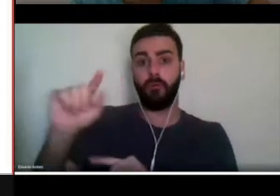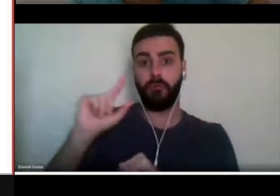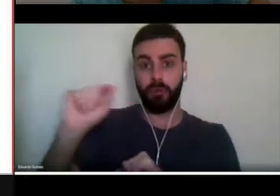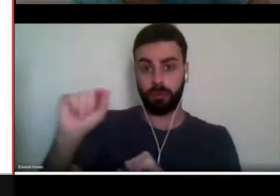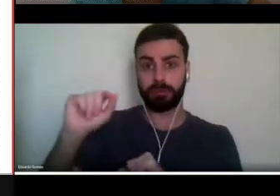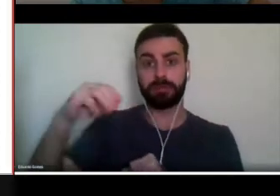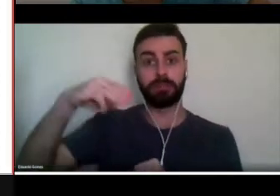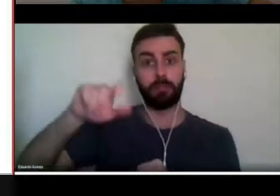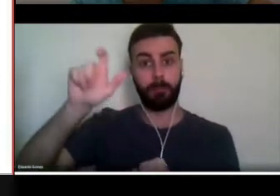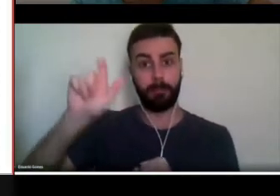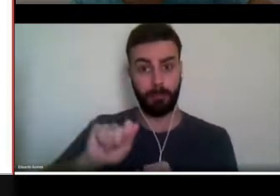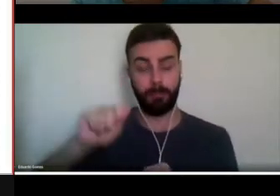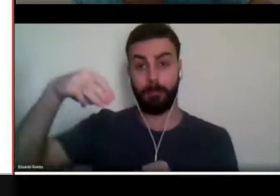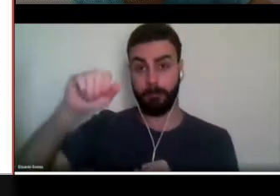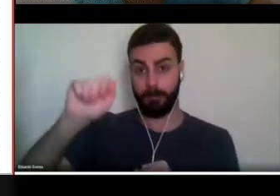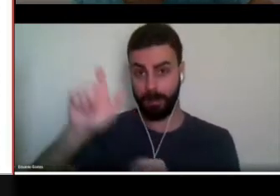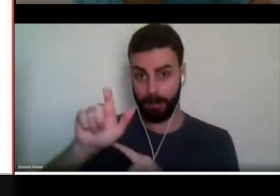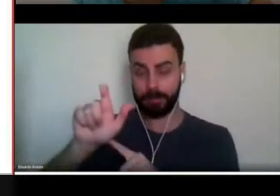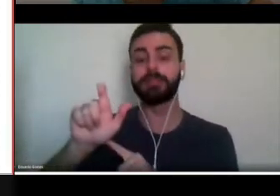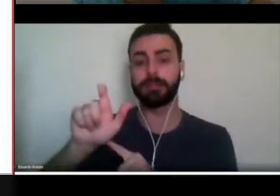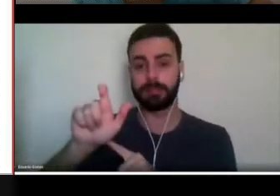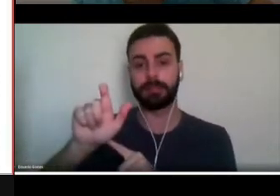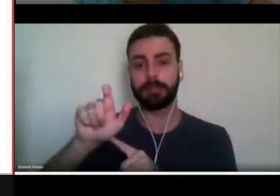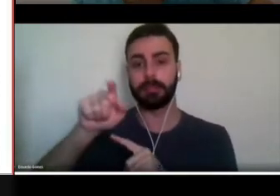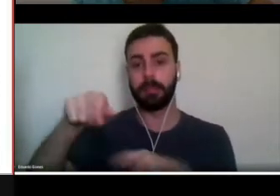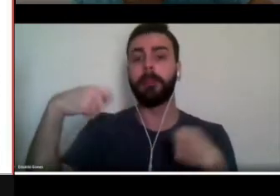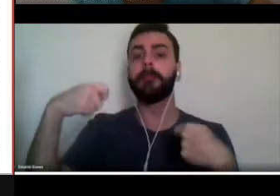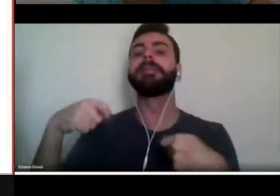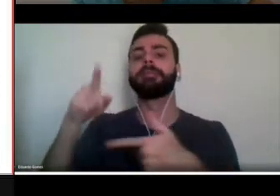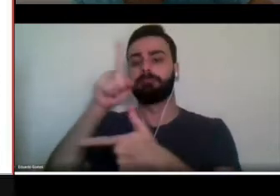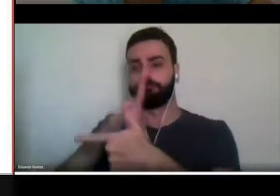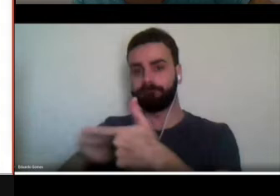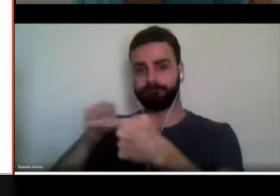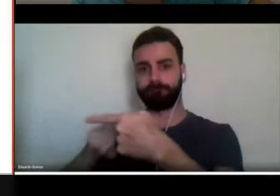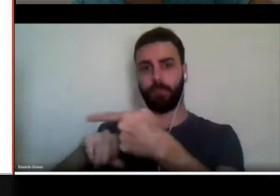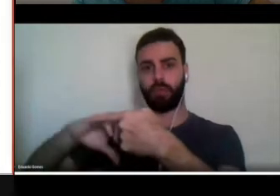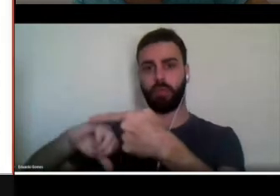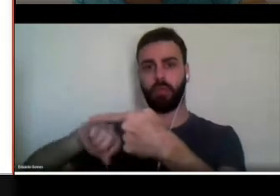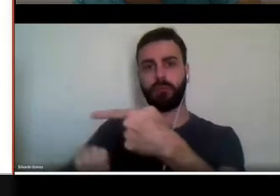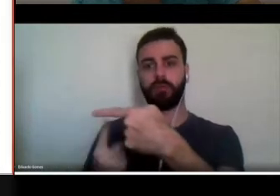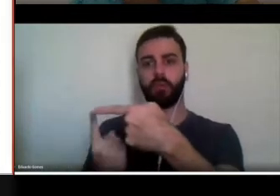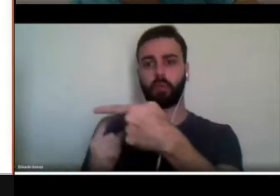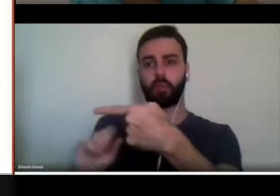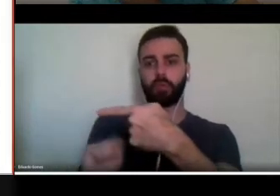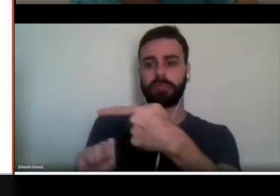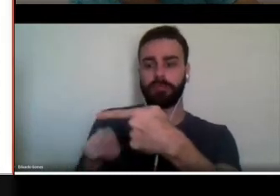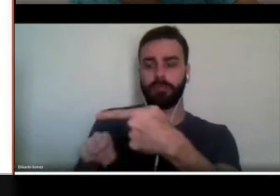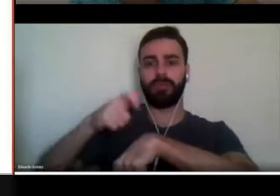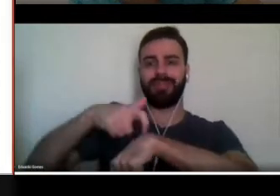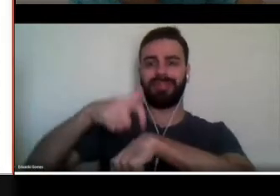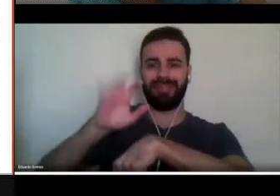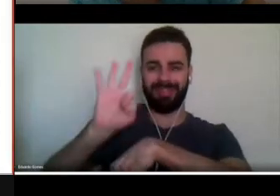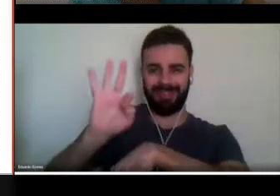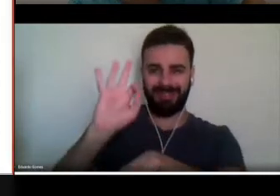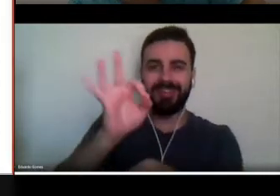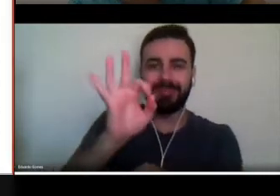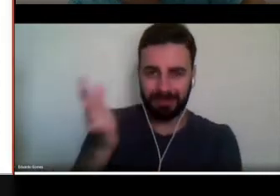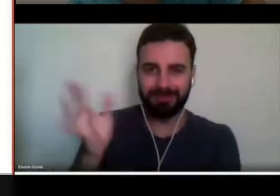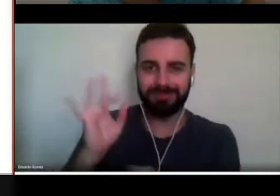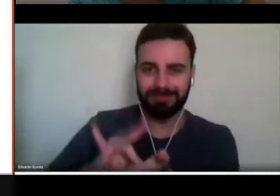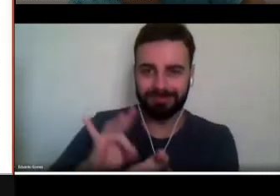E isso aqui eu tenho que dividir também por 9,1 segundos, né, gente? 9,1 segundos. Gente, eu vou ter que treinar isso